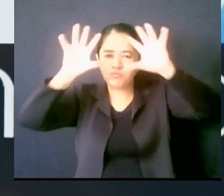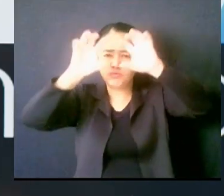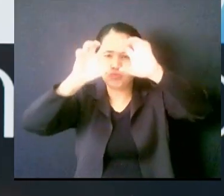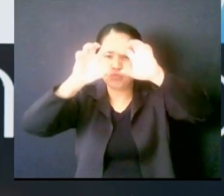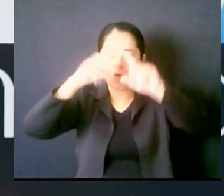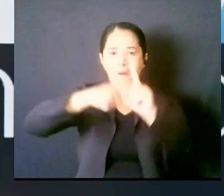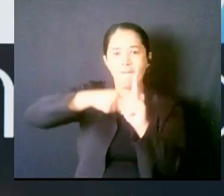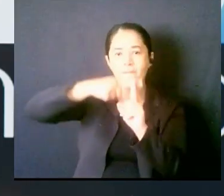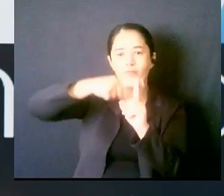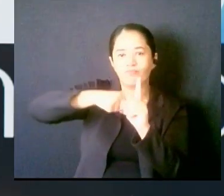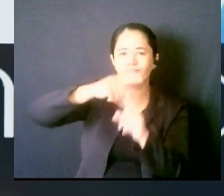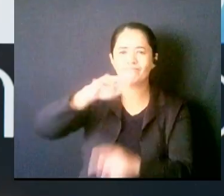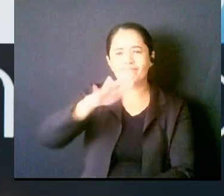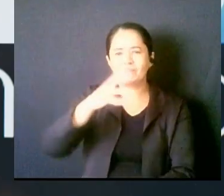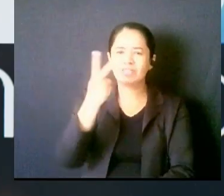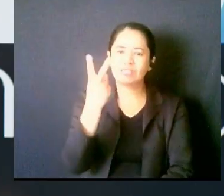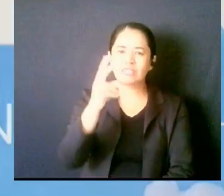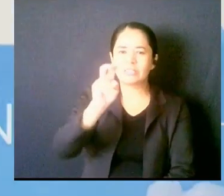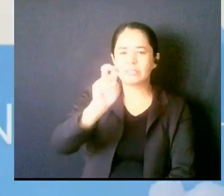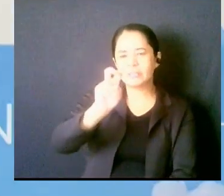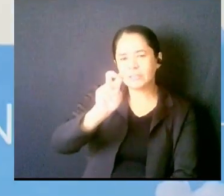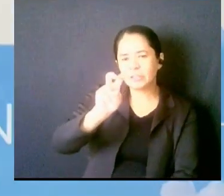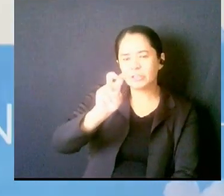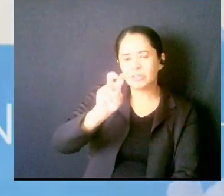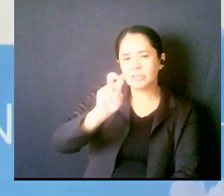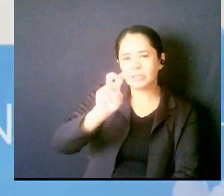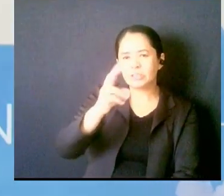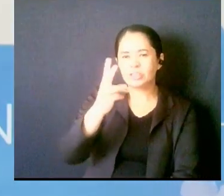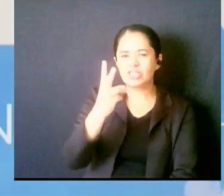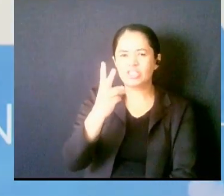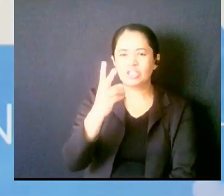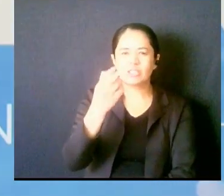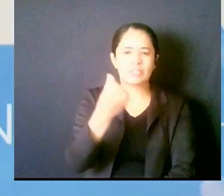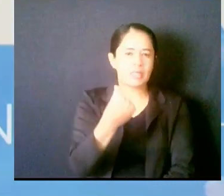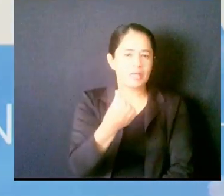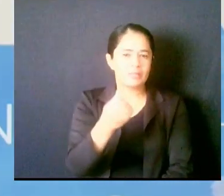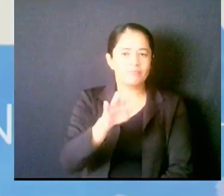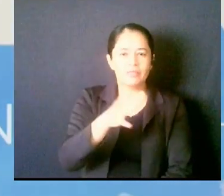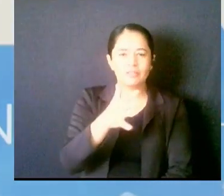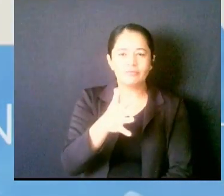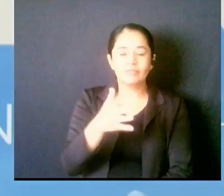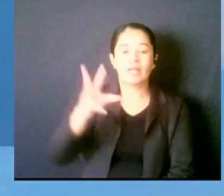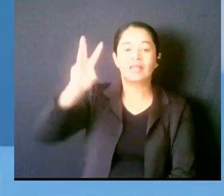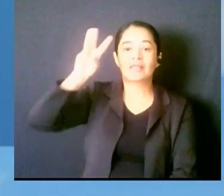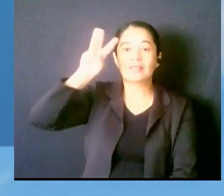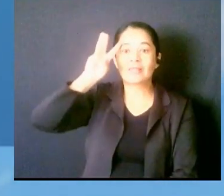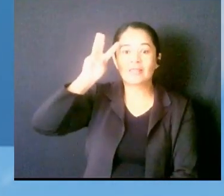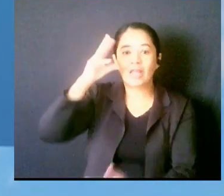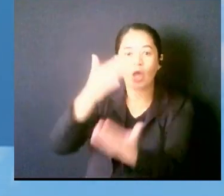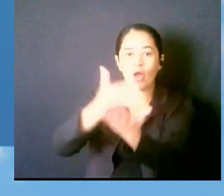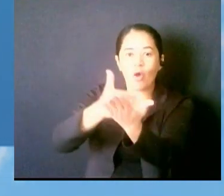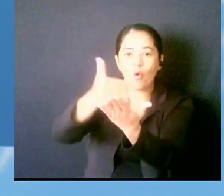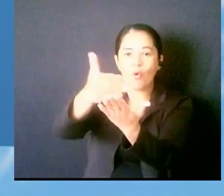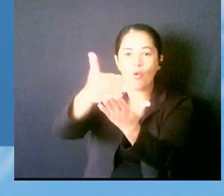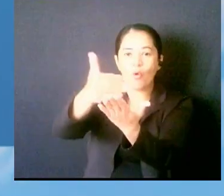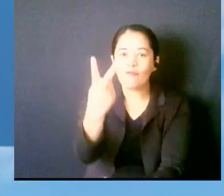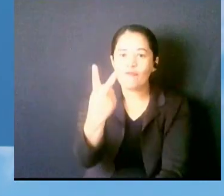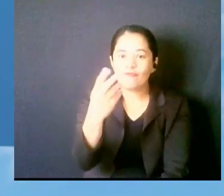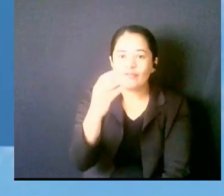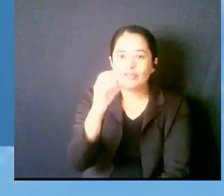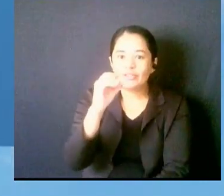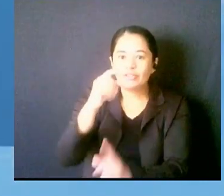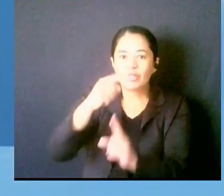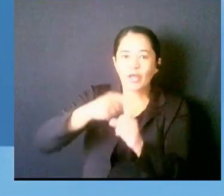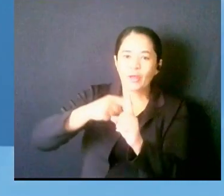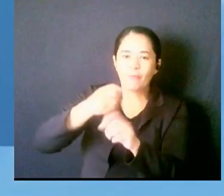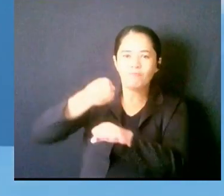entre 20 e 26 graus. A terça-feira começou com 20 graus durante a madrugada e no